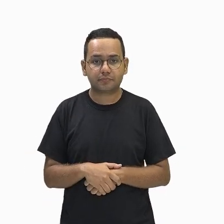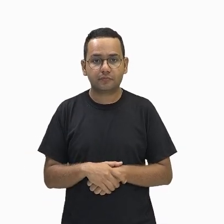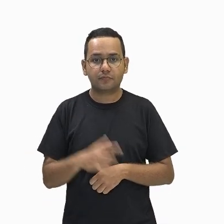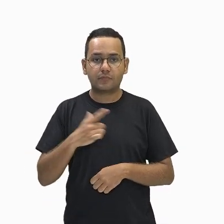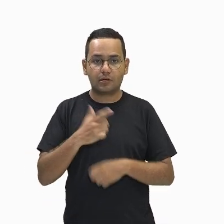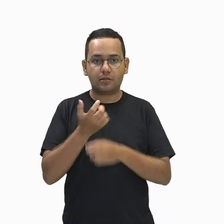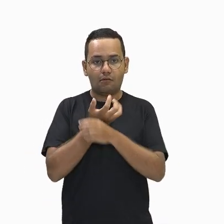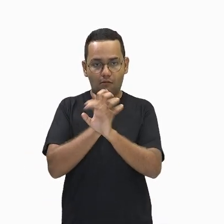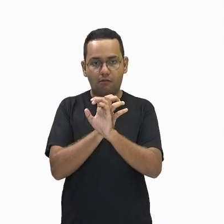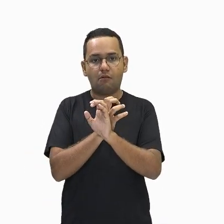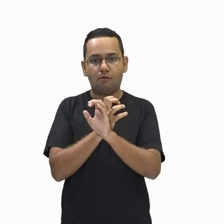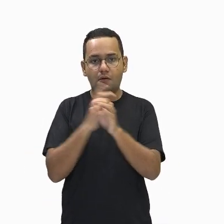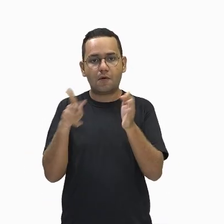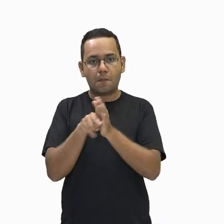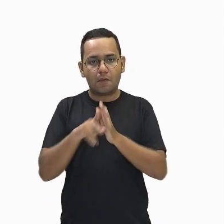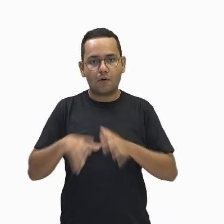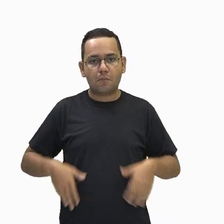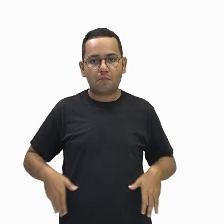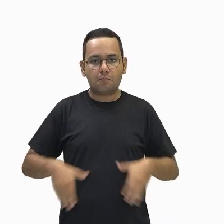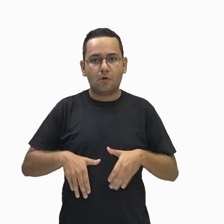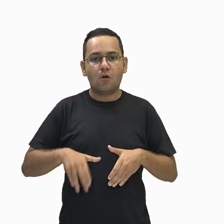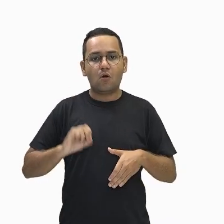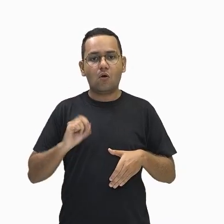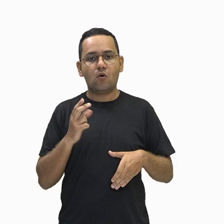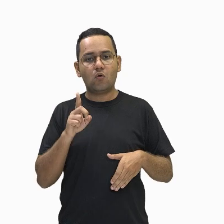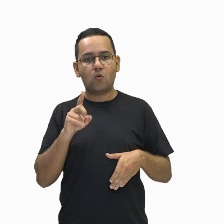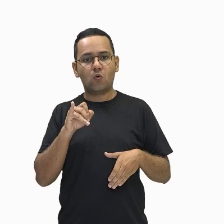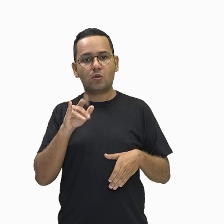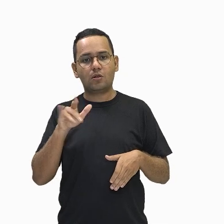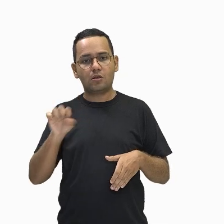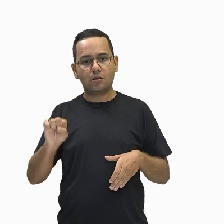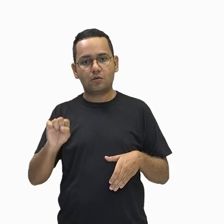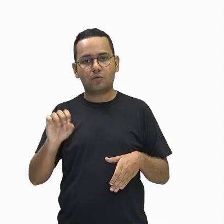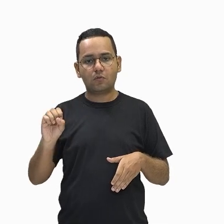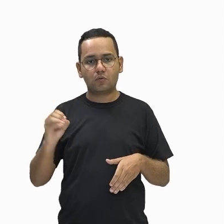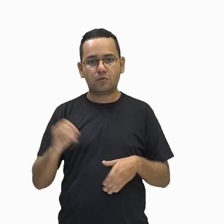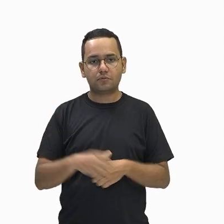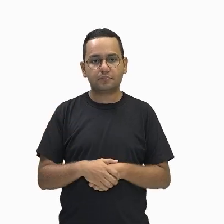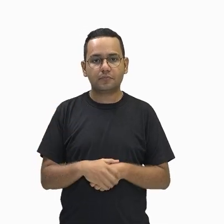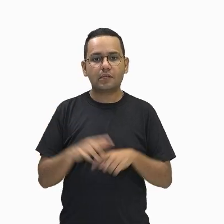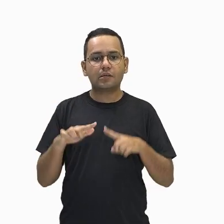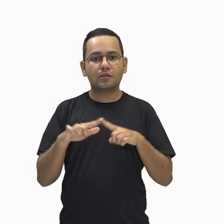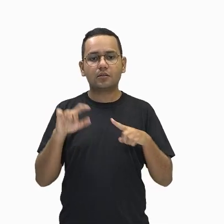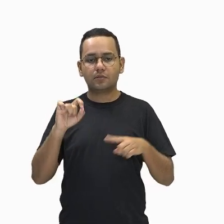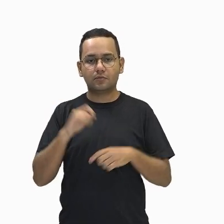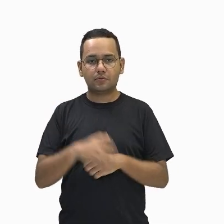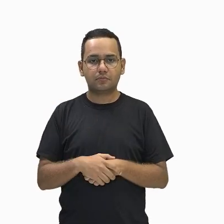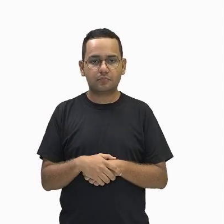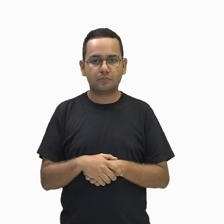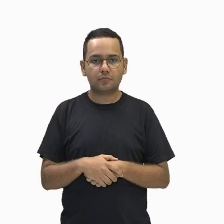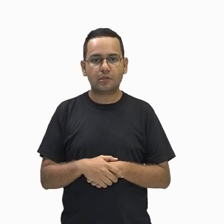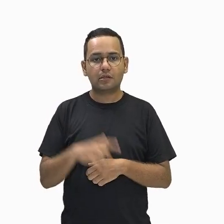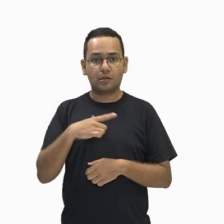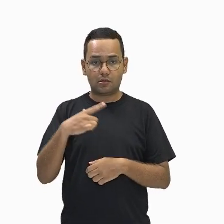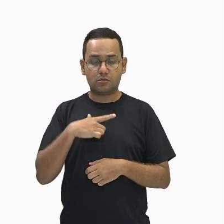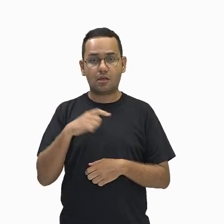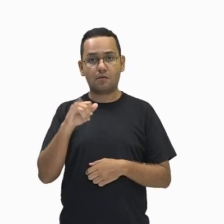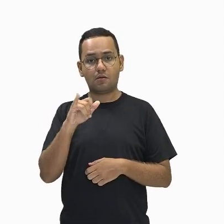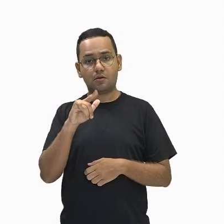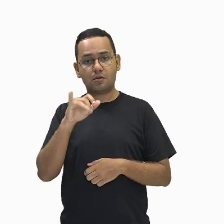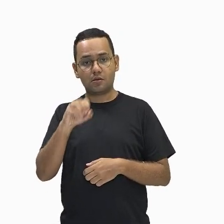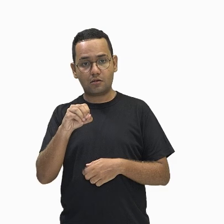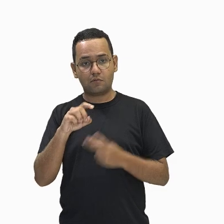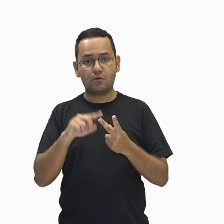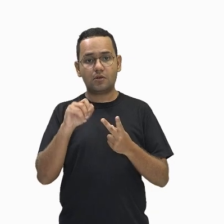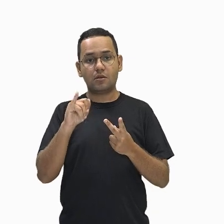ossos do quadril ou ossos ilíacos, constituídos pelo íleo, pelo